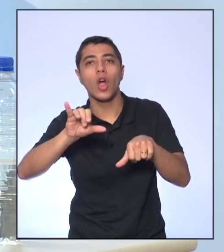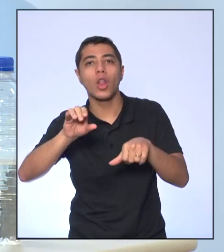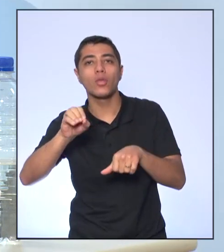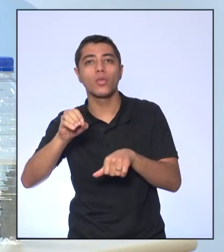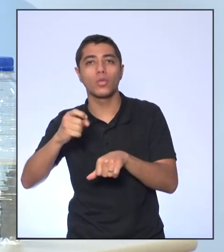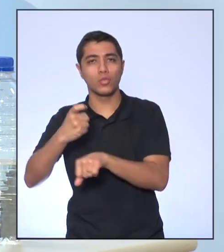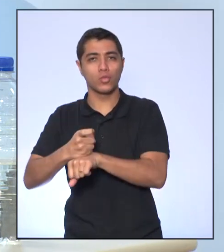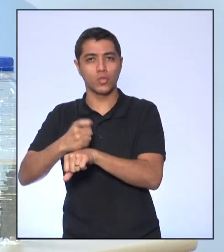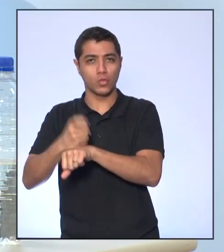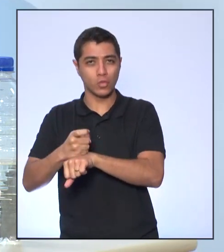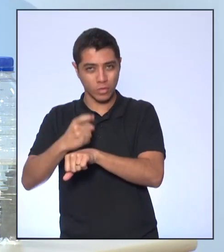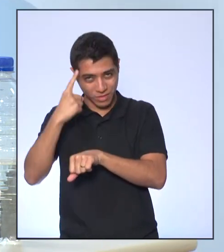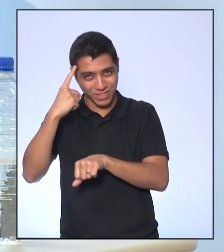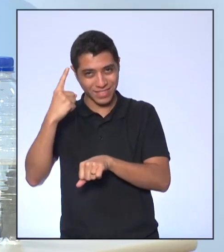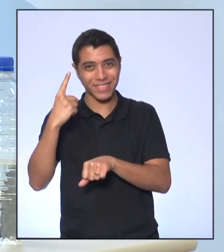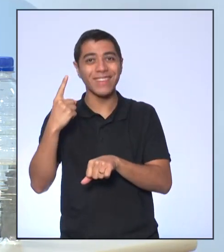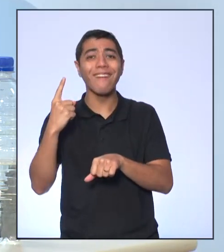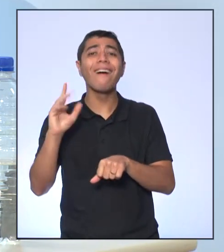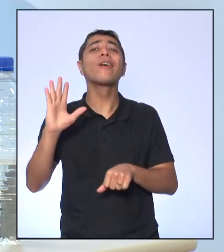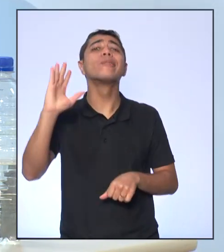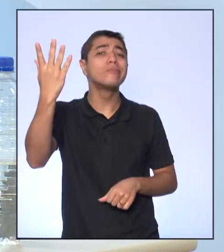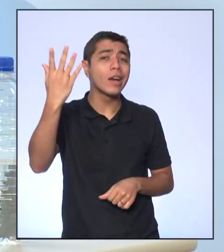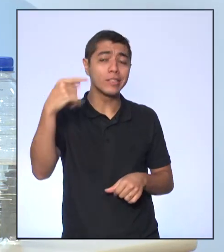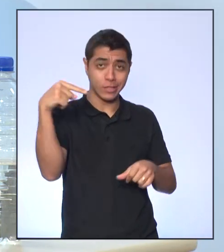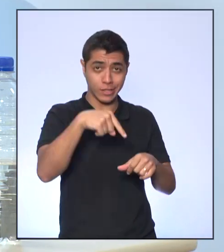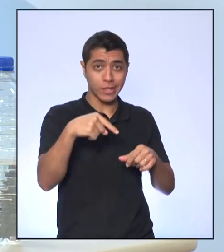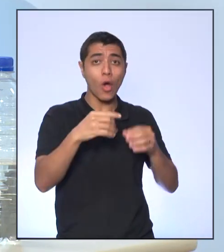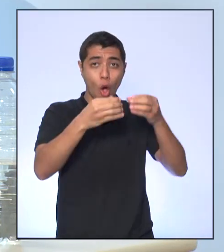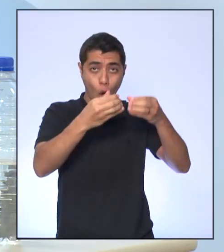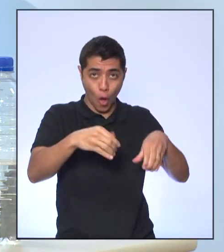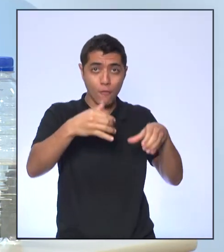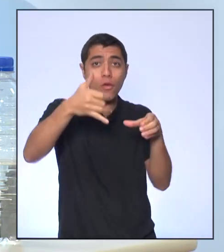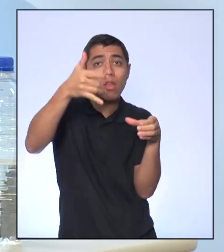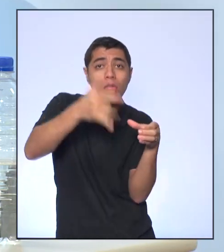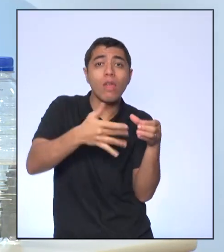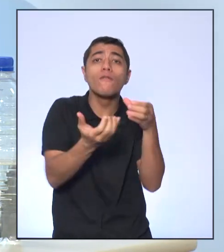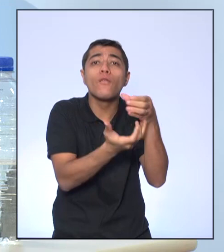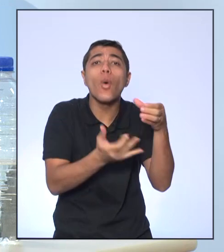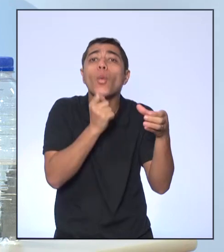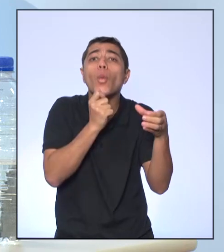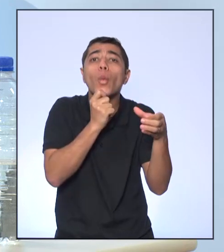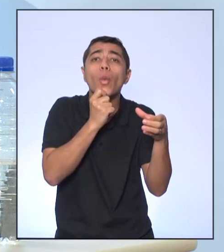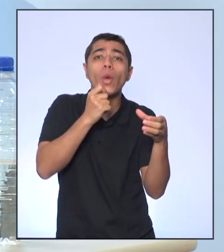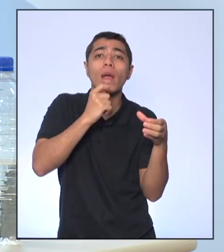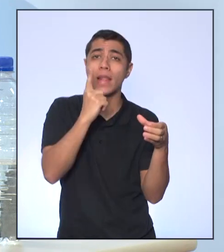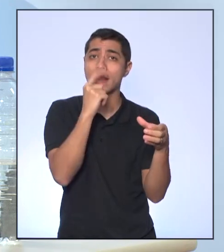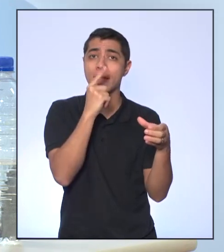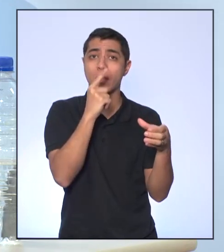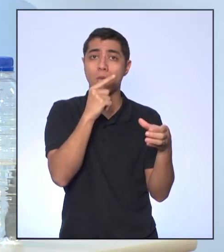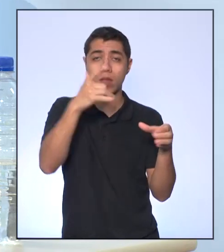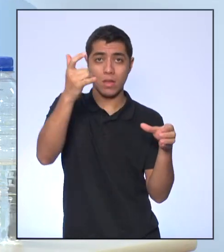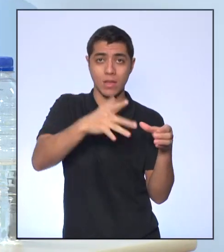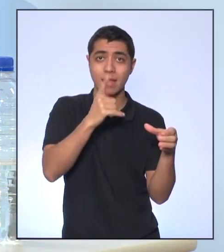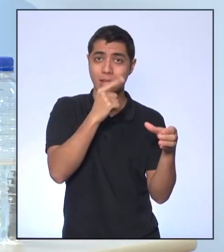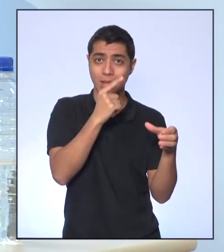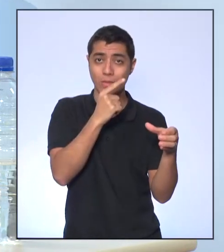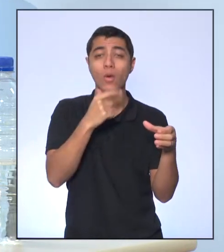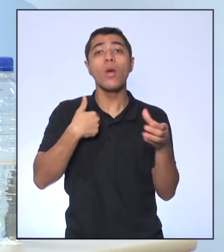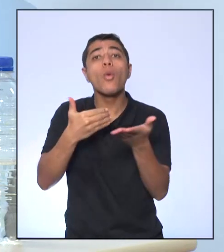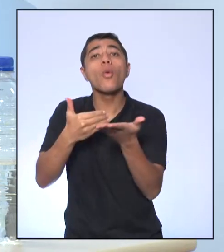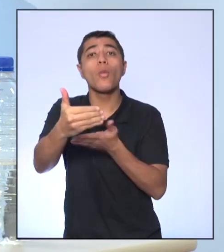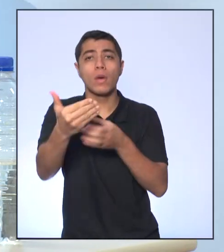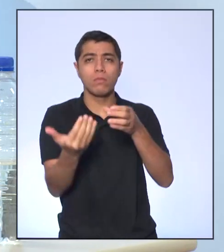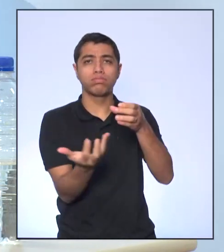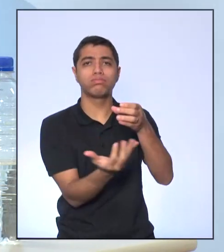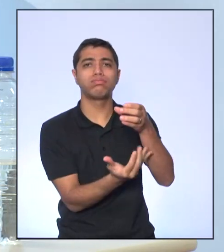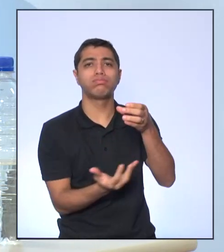não aquece ele. Então, se eu estou aquecendo o meu ovo, eu passo do estado líquido para o estado sólido. Se eu